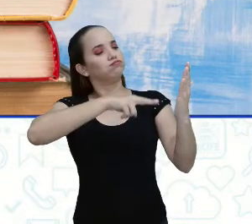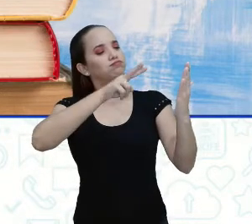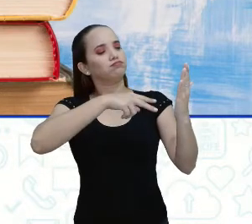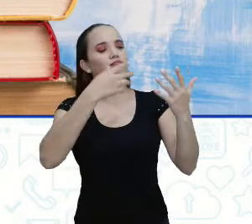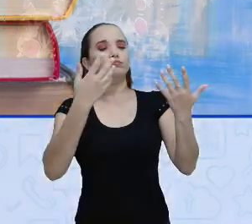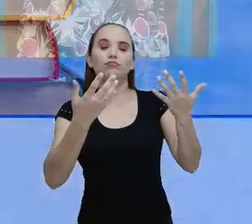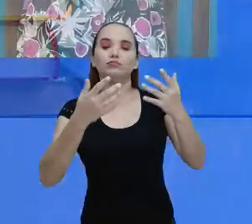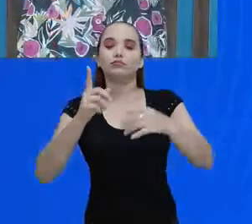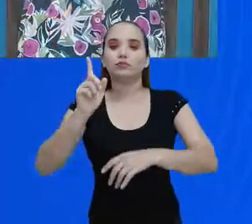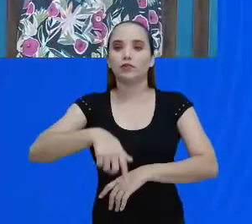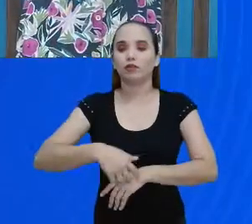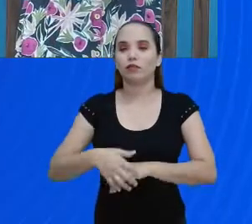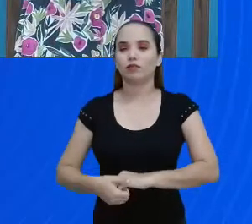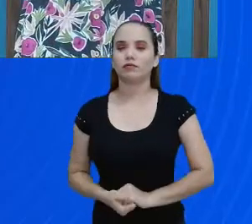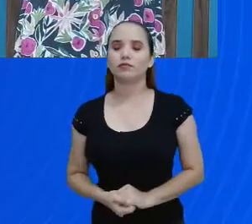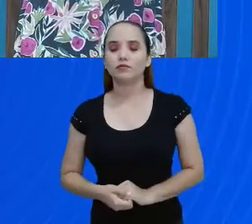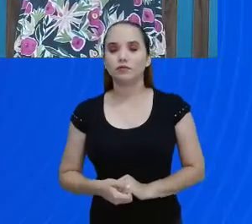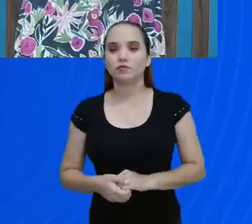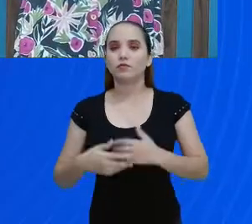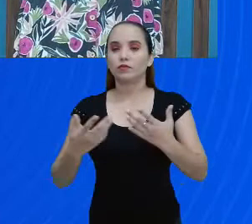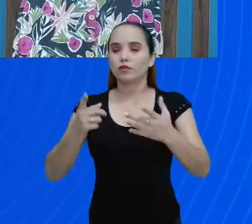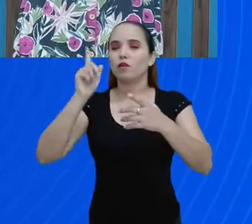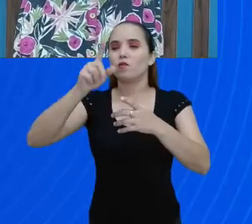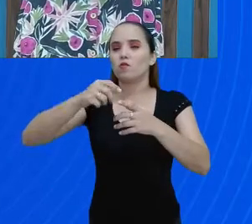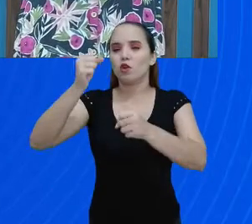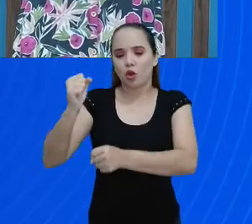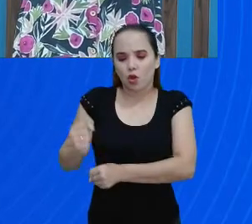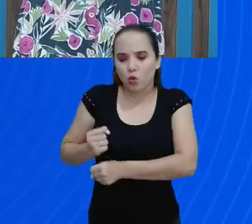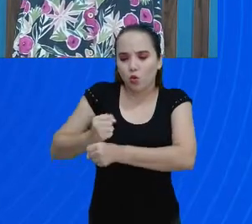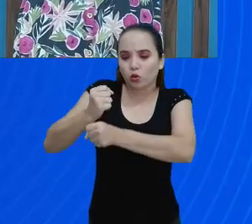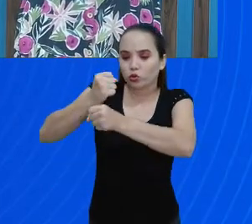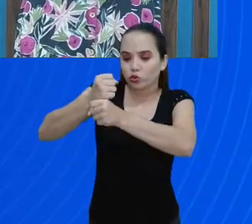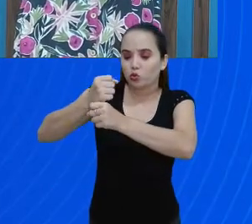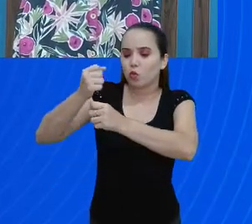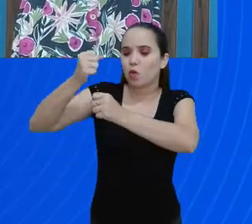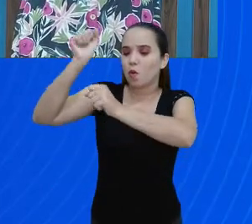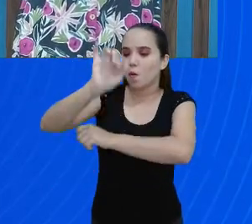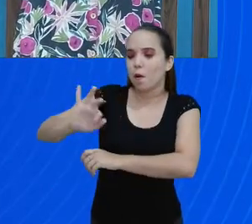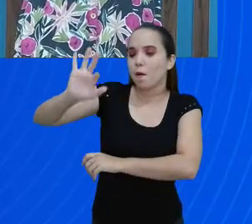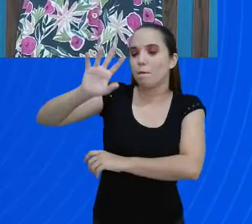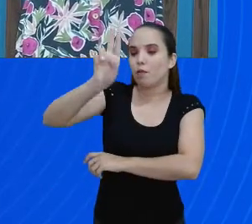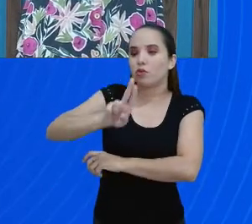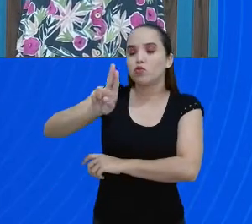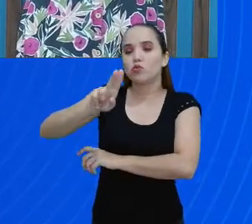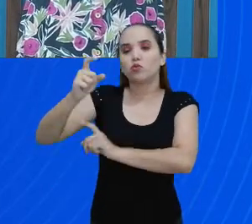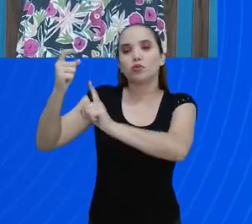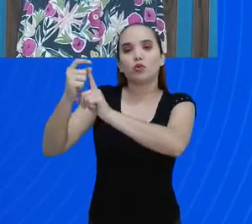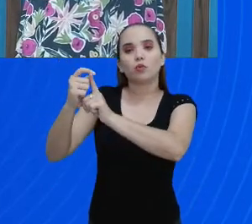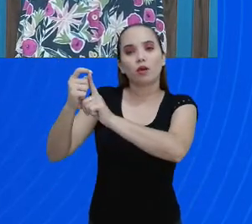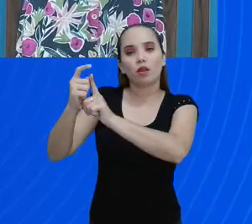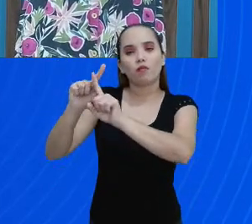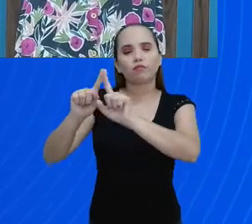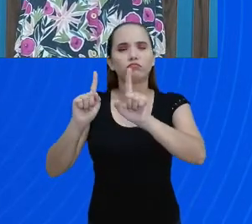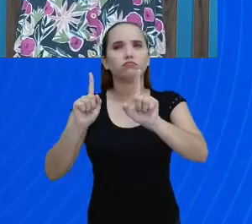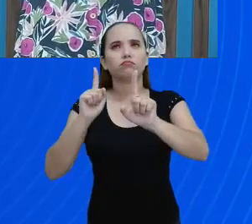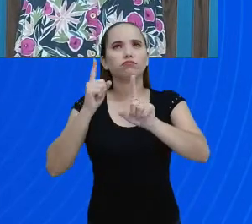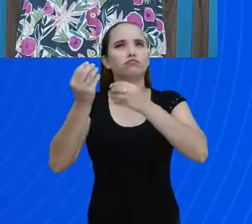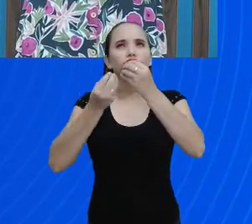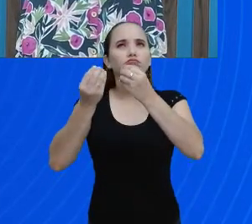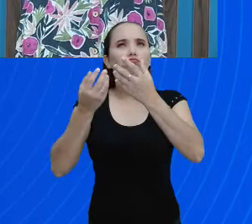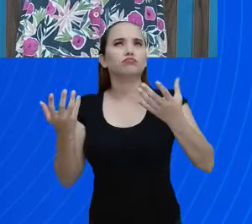Então, a gente teria essa função de construção de uma imagem através das nossas palavras. Mas será que